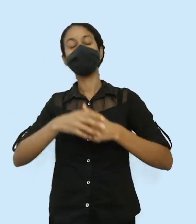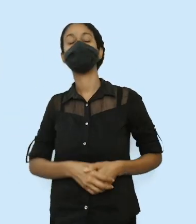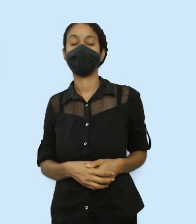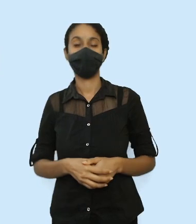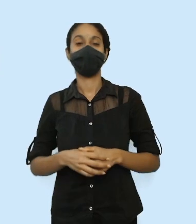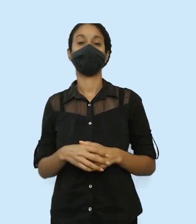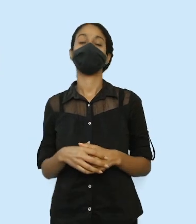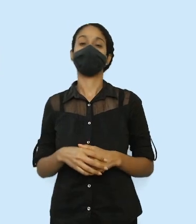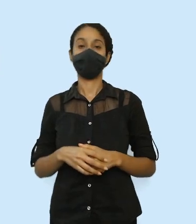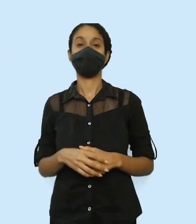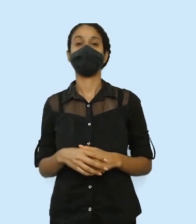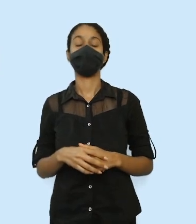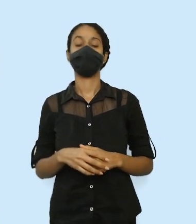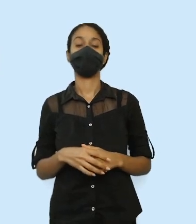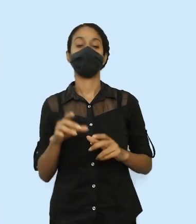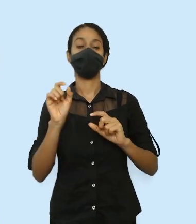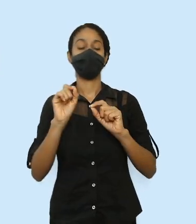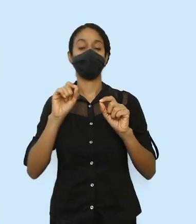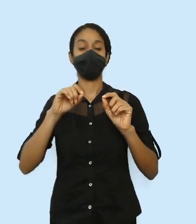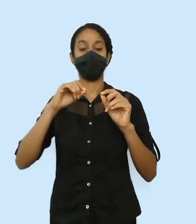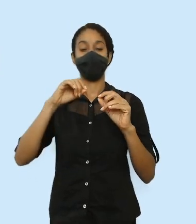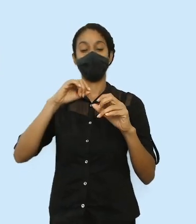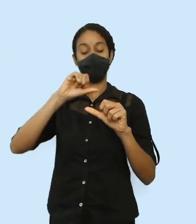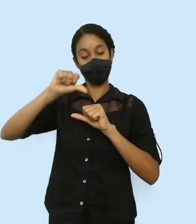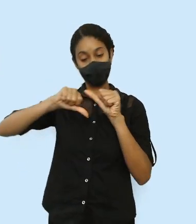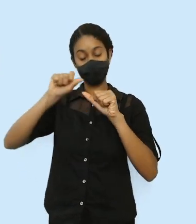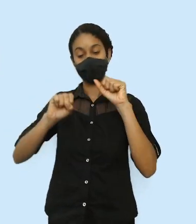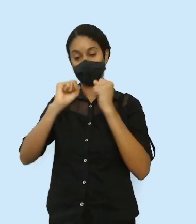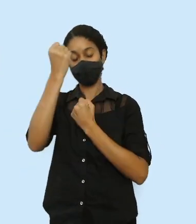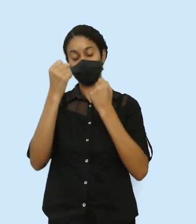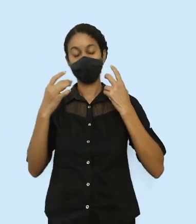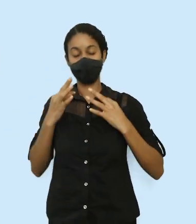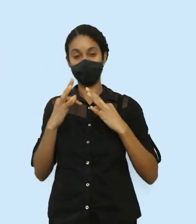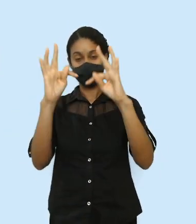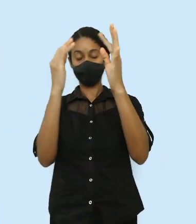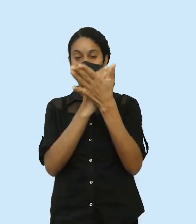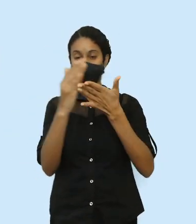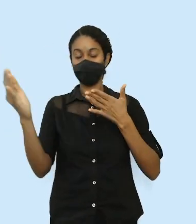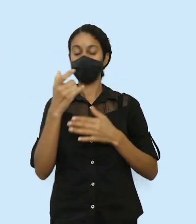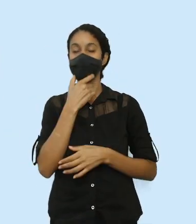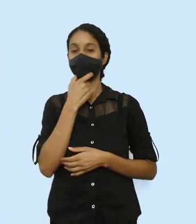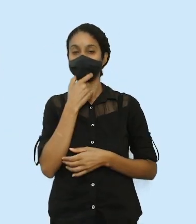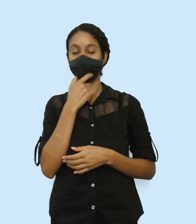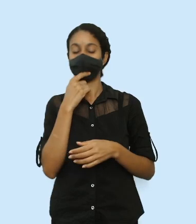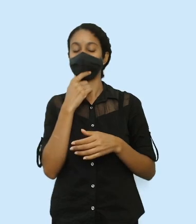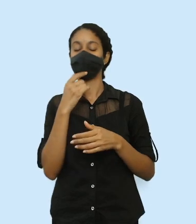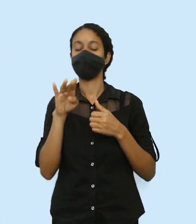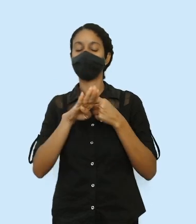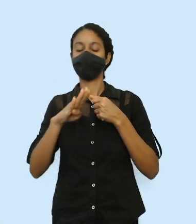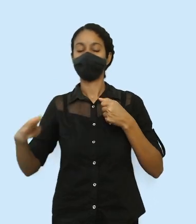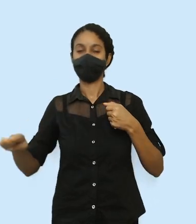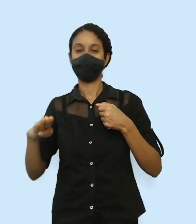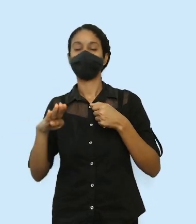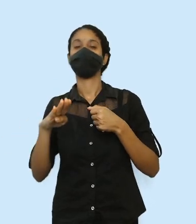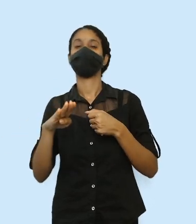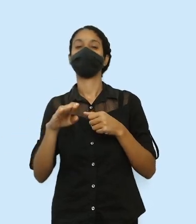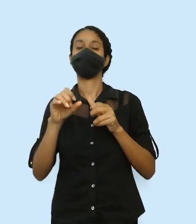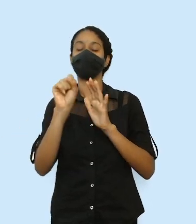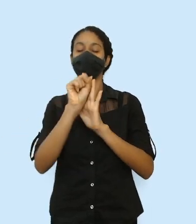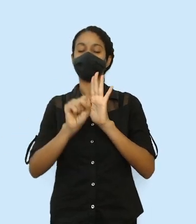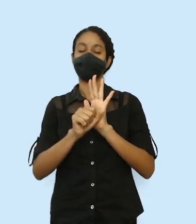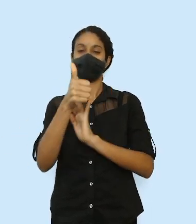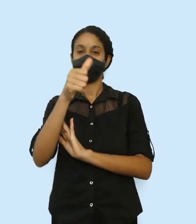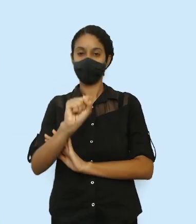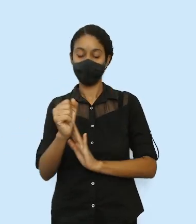Revolução Industrial, um período de grande desenvolvimento tecnológico que teve início na Inglaterra a partir da segunda metade do século XVIII e que